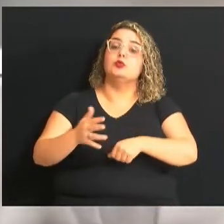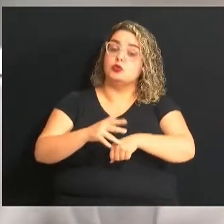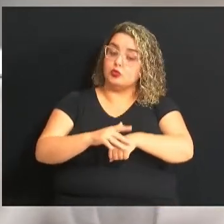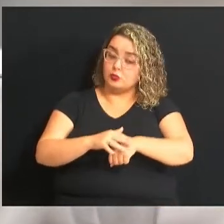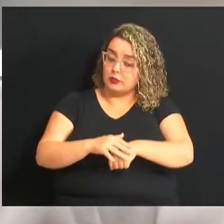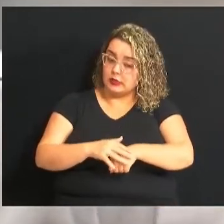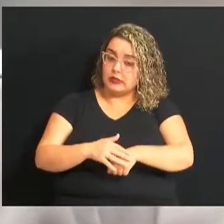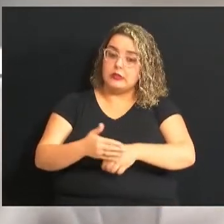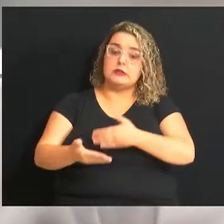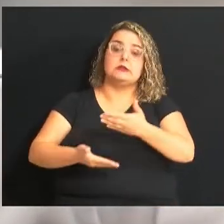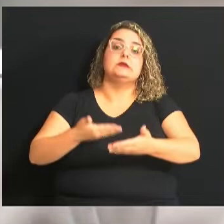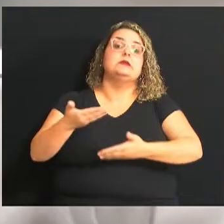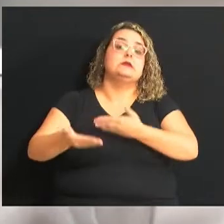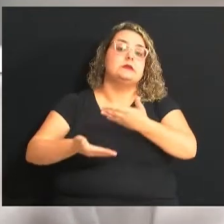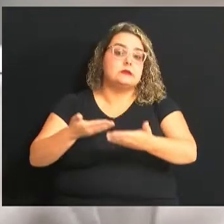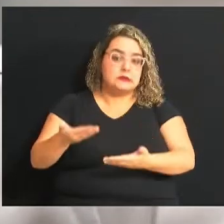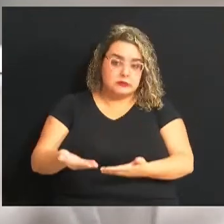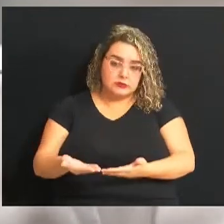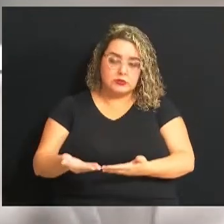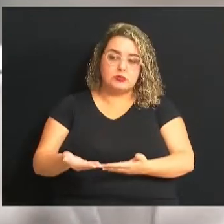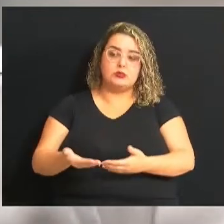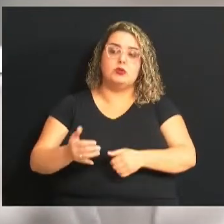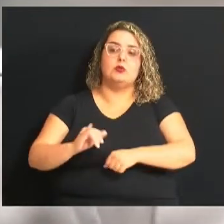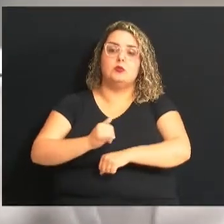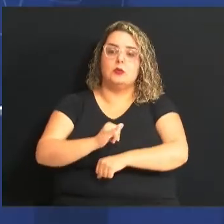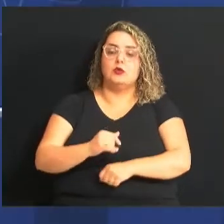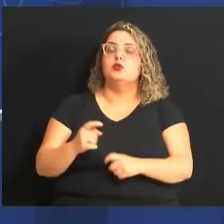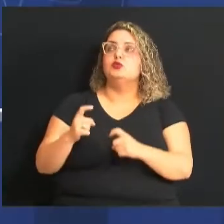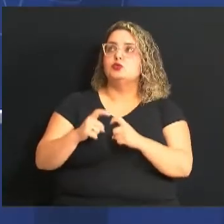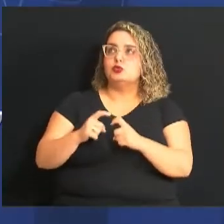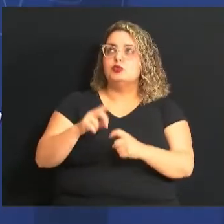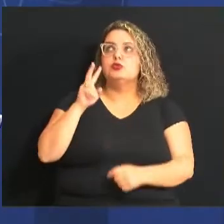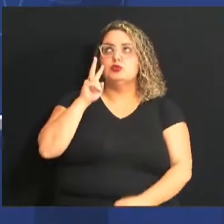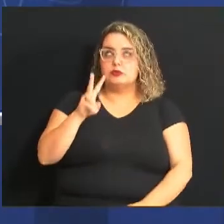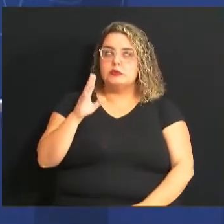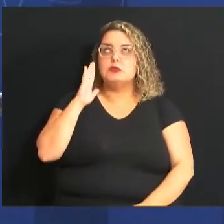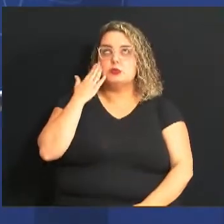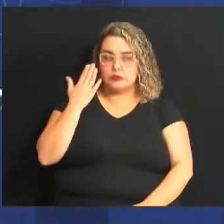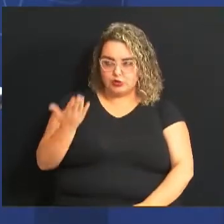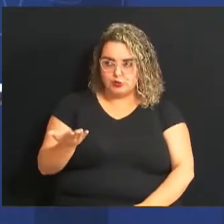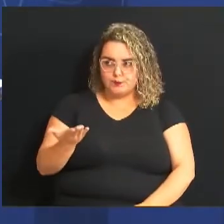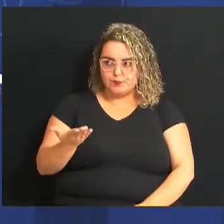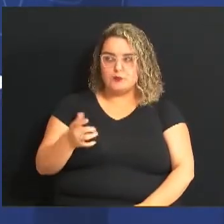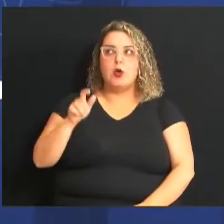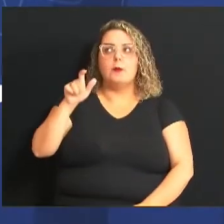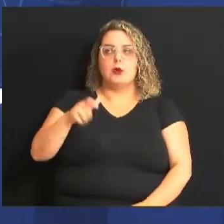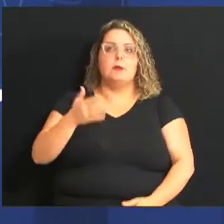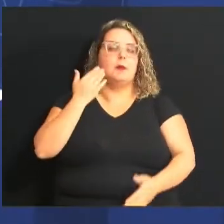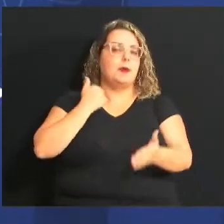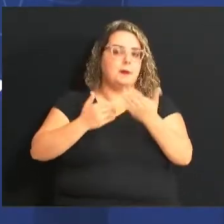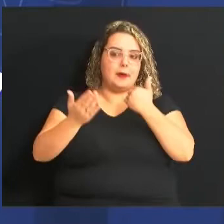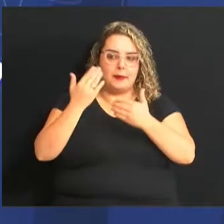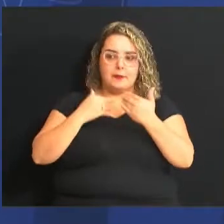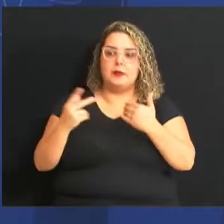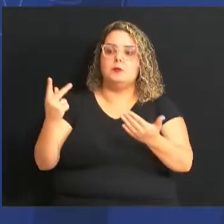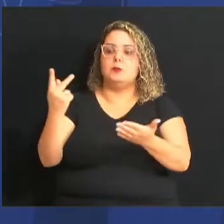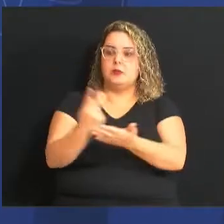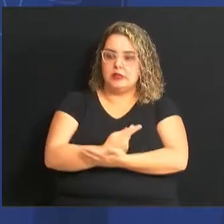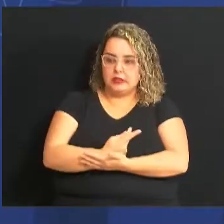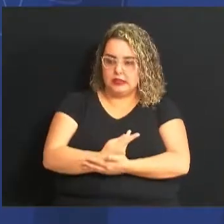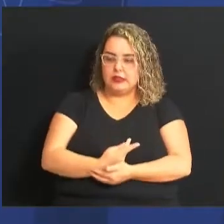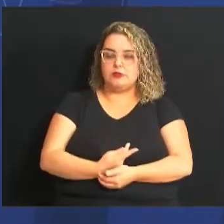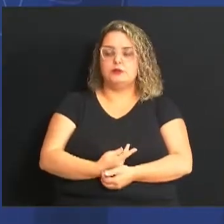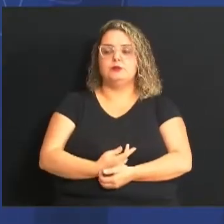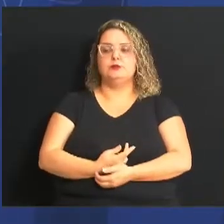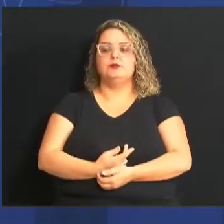ser tratada como tal. Doutor, deixa eu ver se eu entendi. Então, a pessoa vai se alimentando dessa forma errada, então